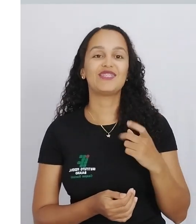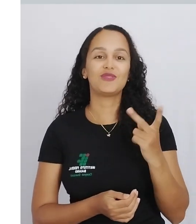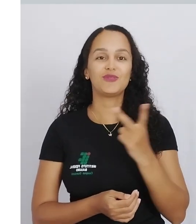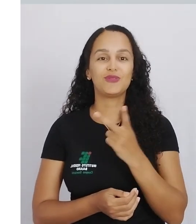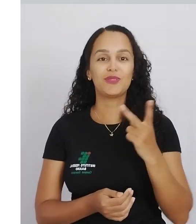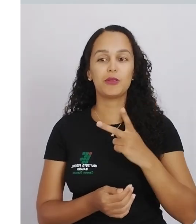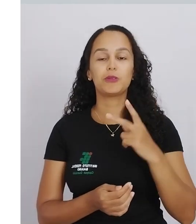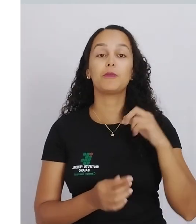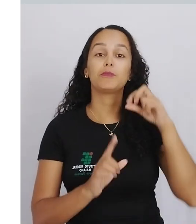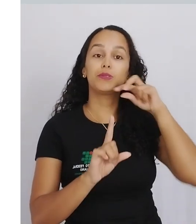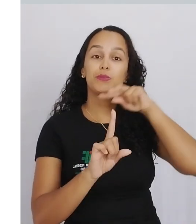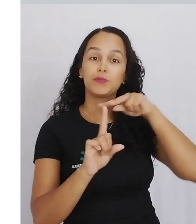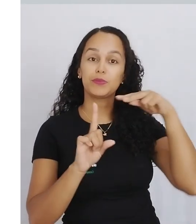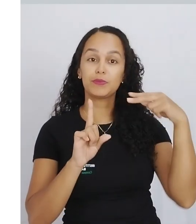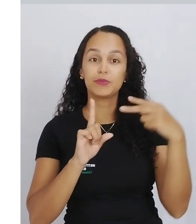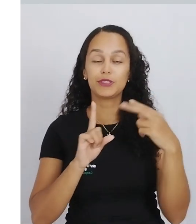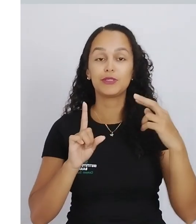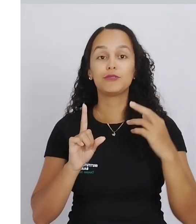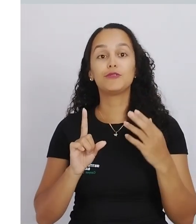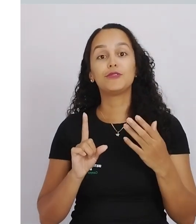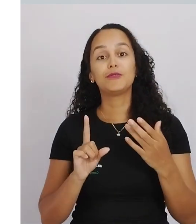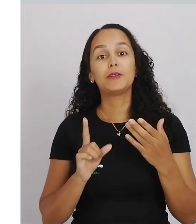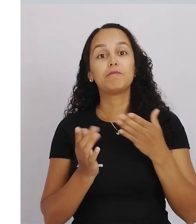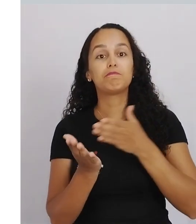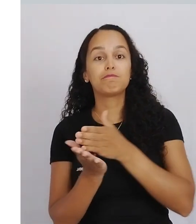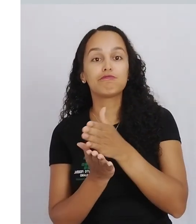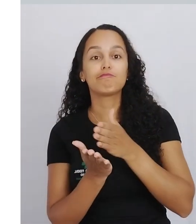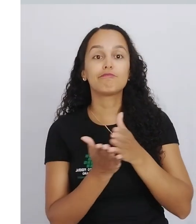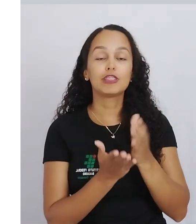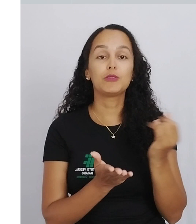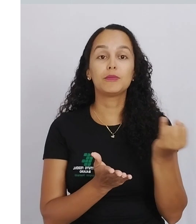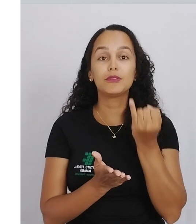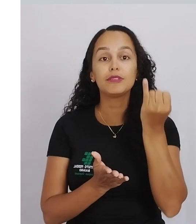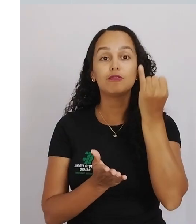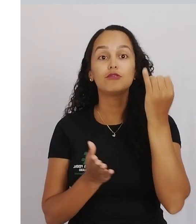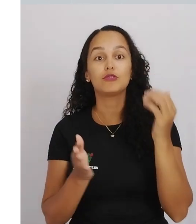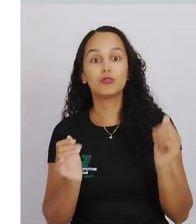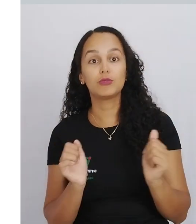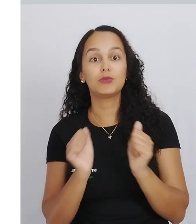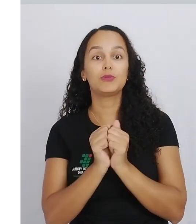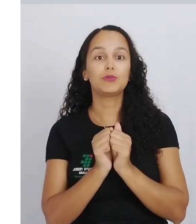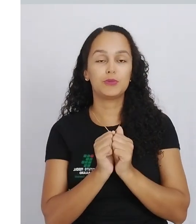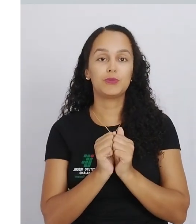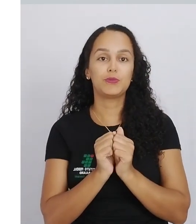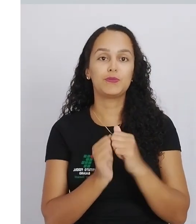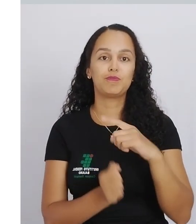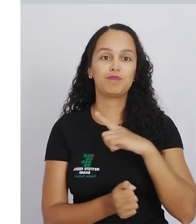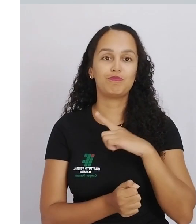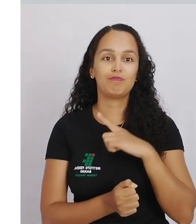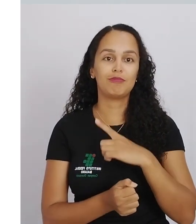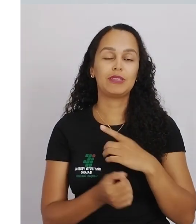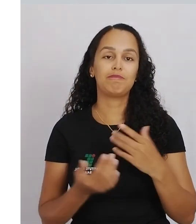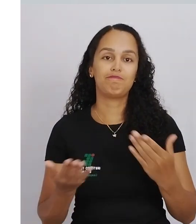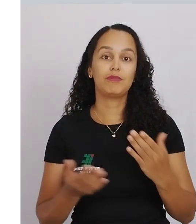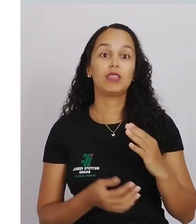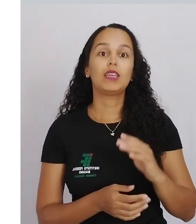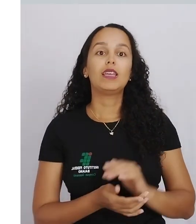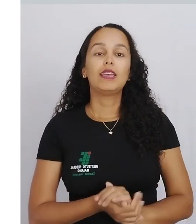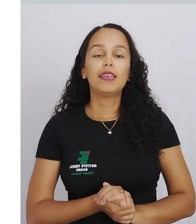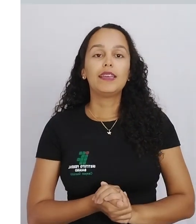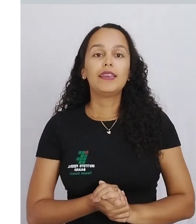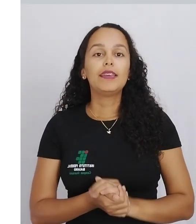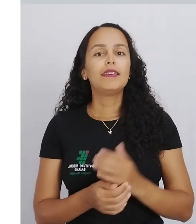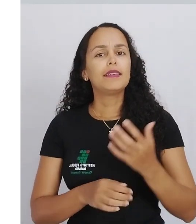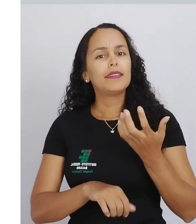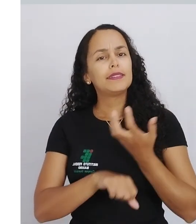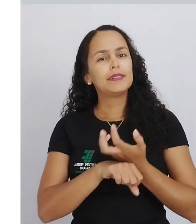são dois panoramas que não se separam. E